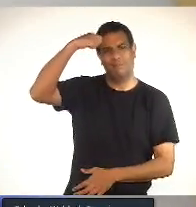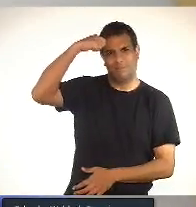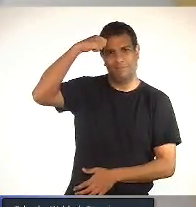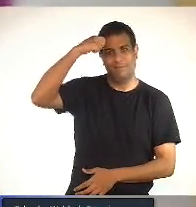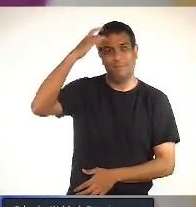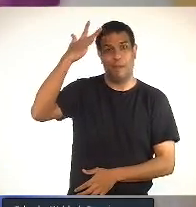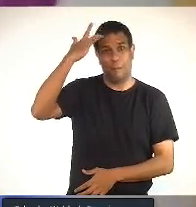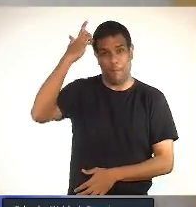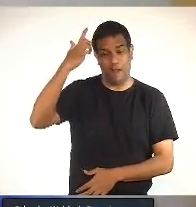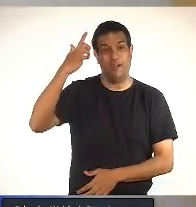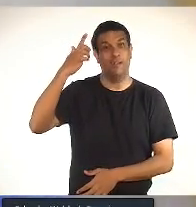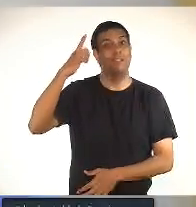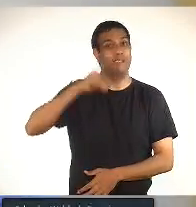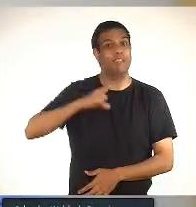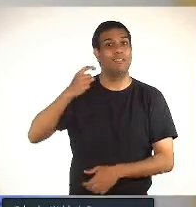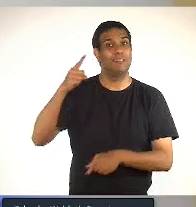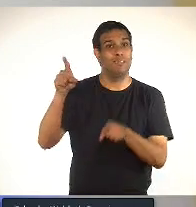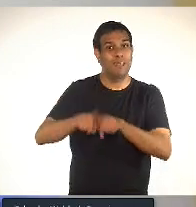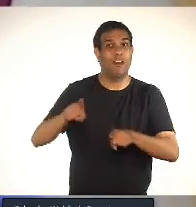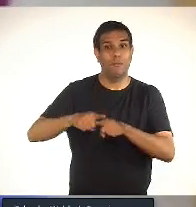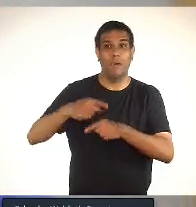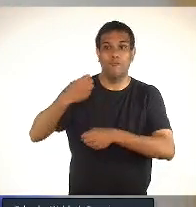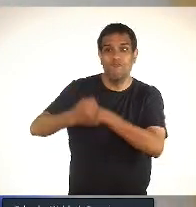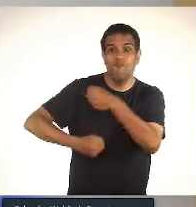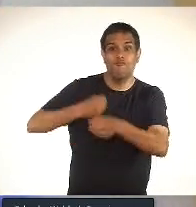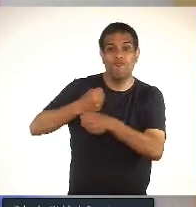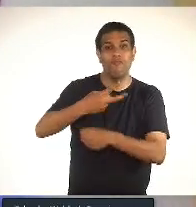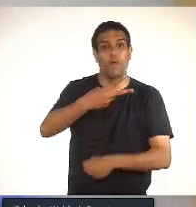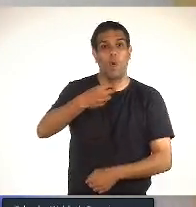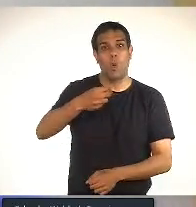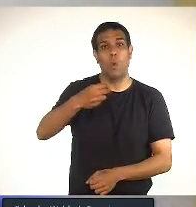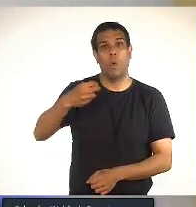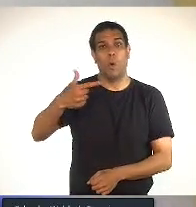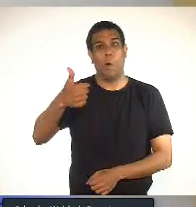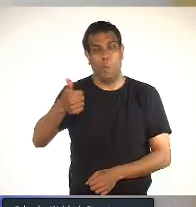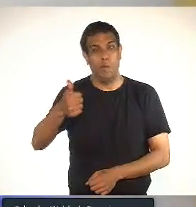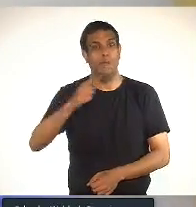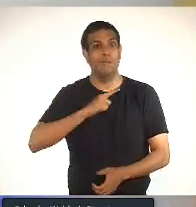o ano 2021, uma programação orçamentária no valor de R$